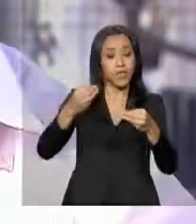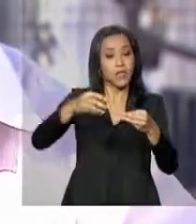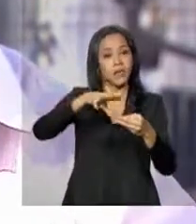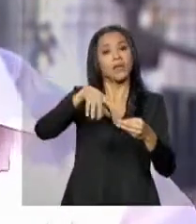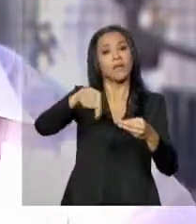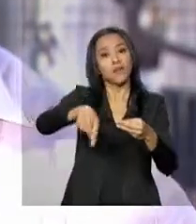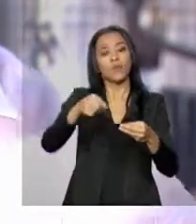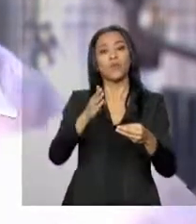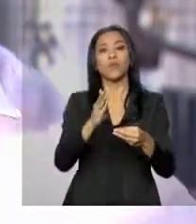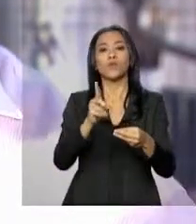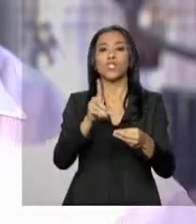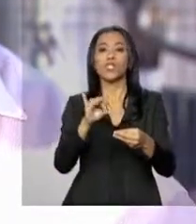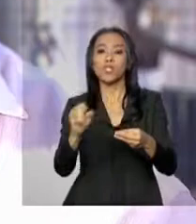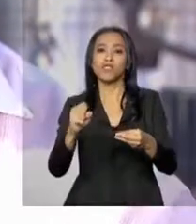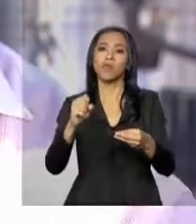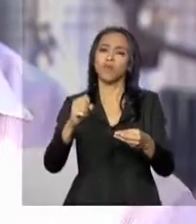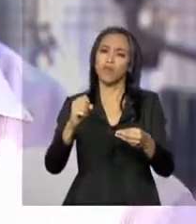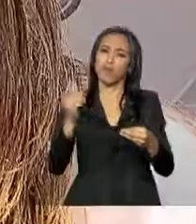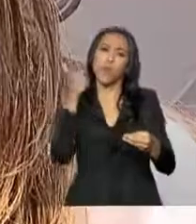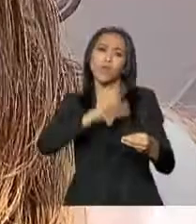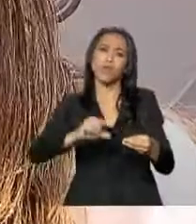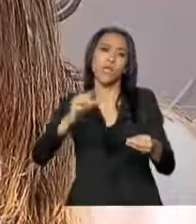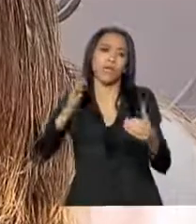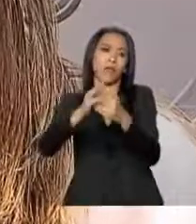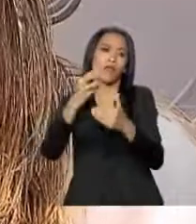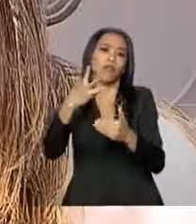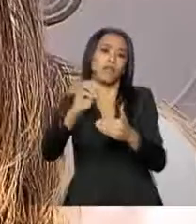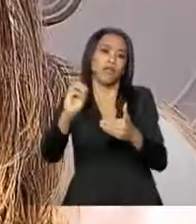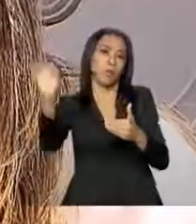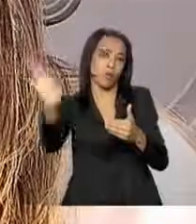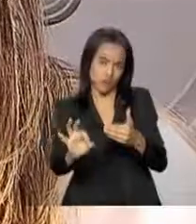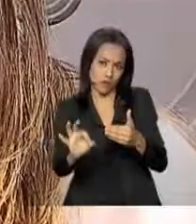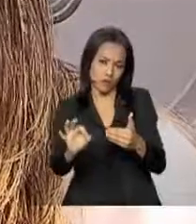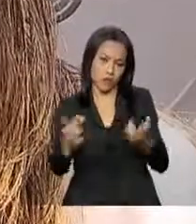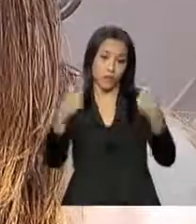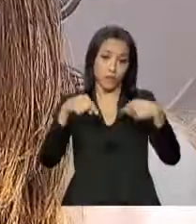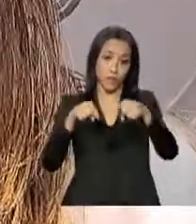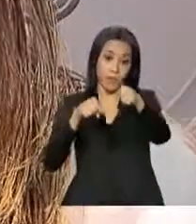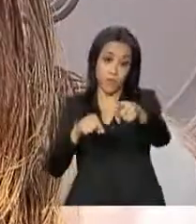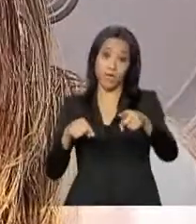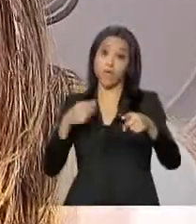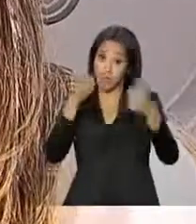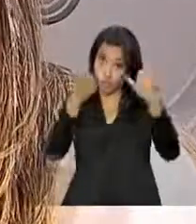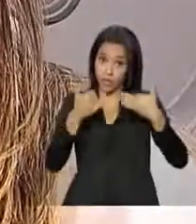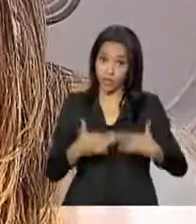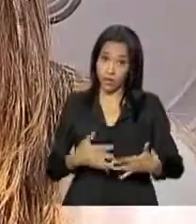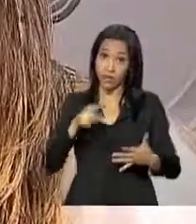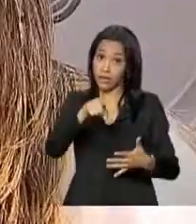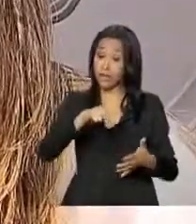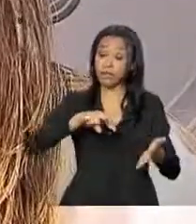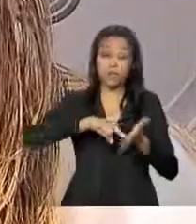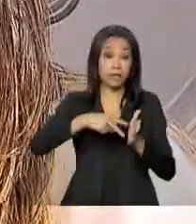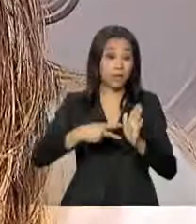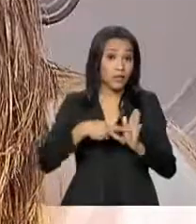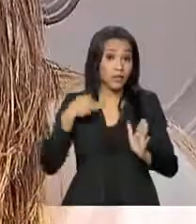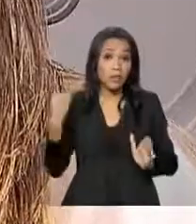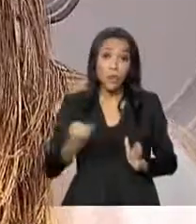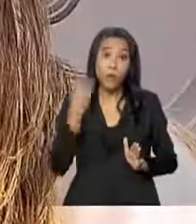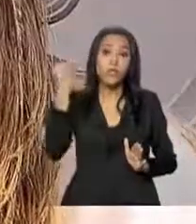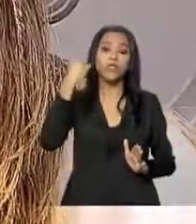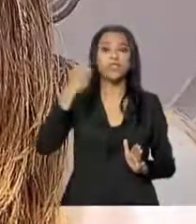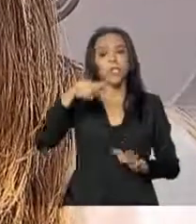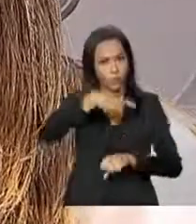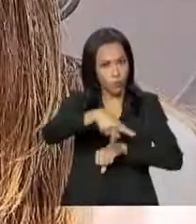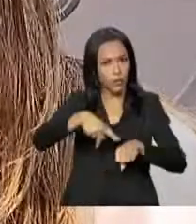diesel fóssil chegar a 30%. Isso é bastante importante e significativo para o país, que hoje é o segundo maior